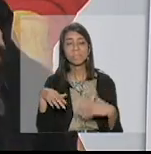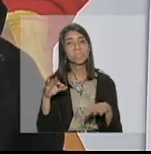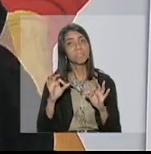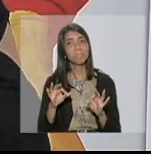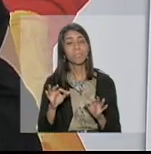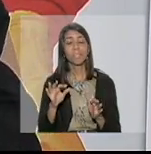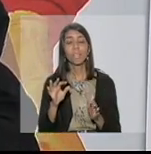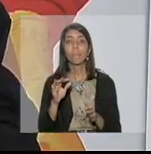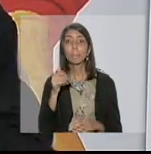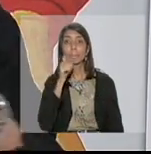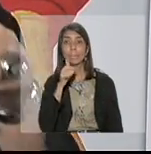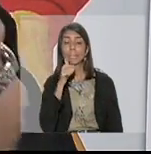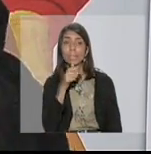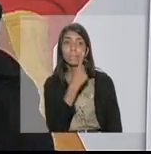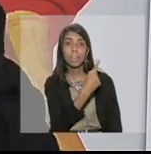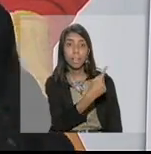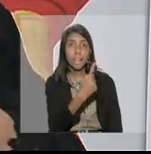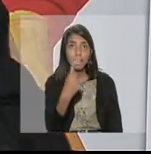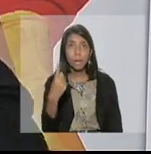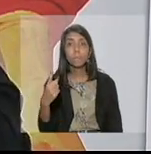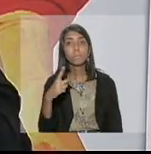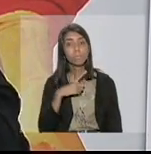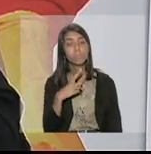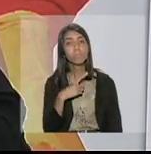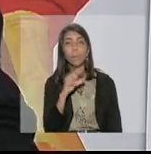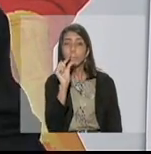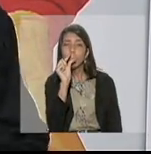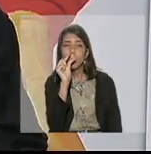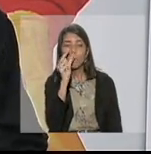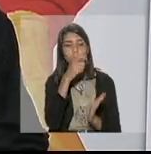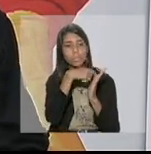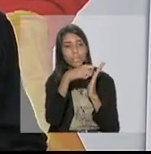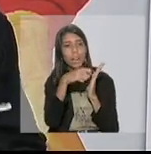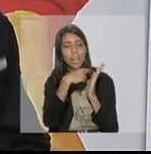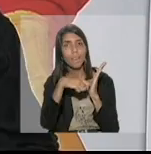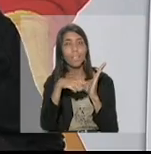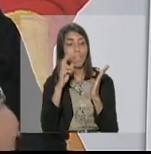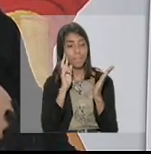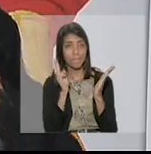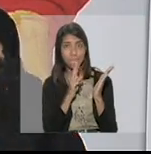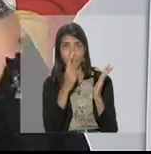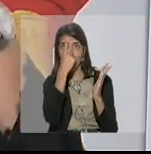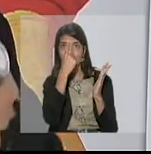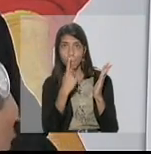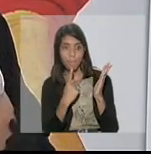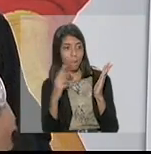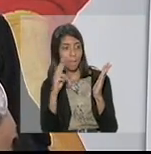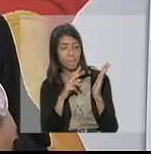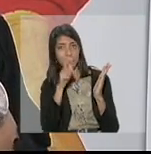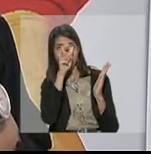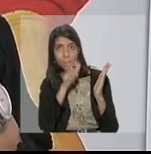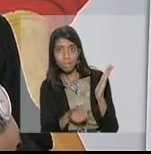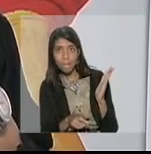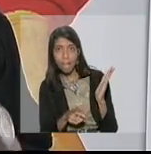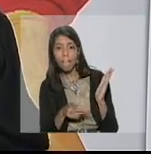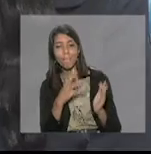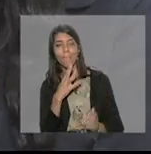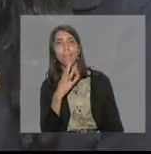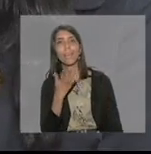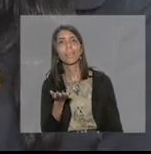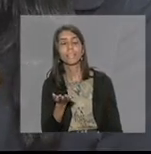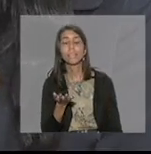realmente são as meninas, né? Cada menina tem um pedacinho aqui. E se reconhece na figura da personagem. Quer dizer,